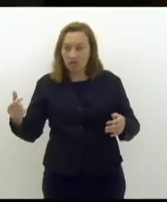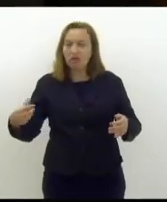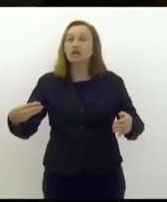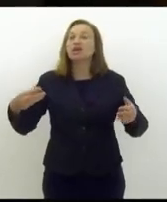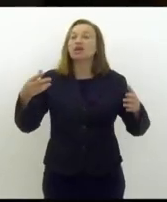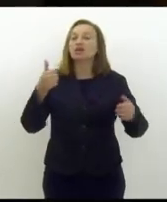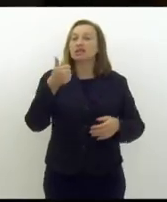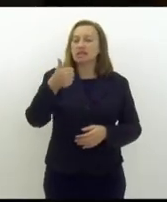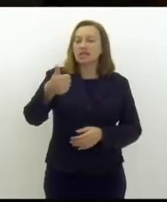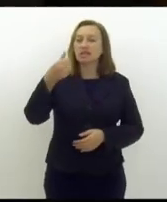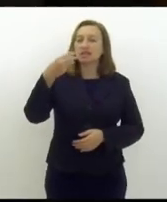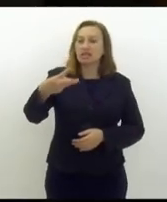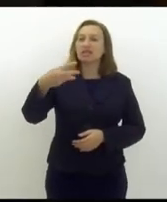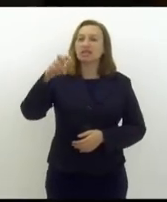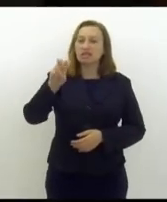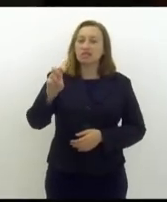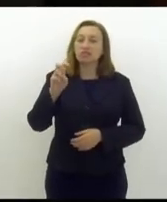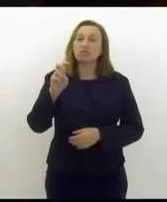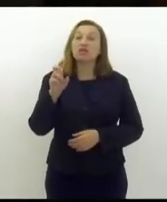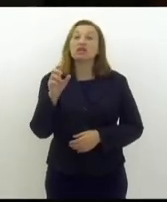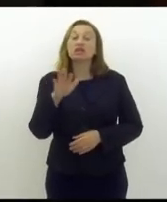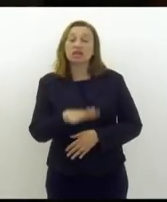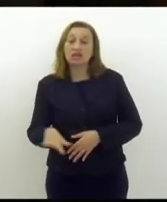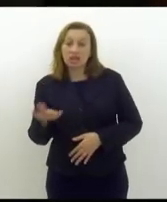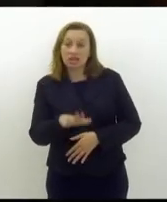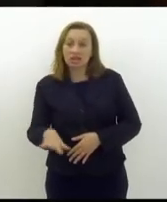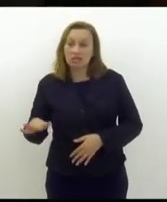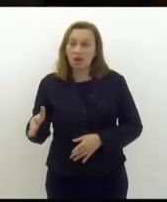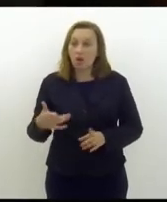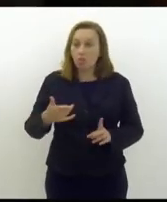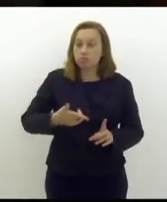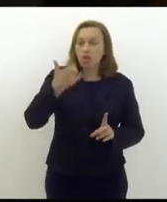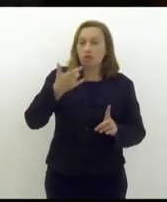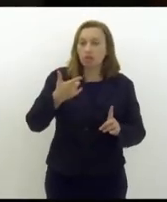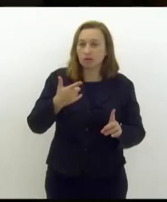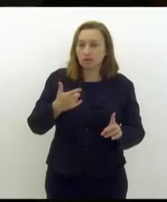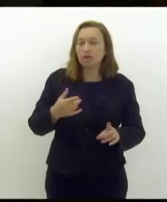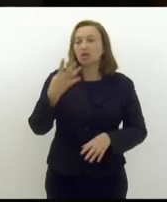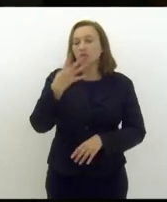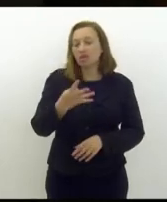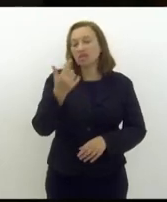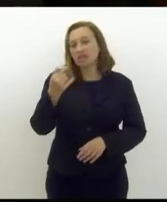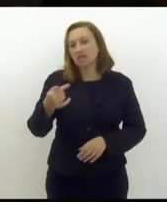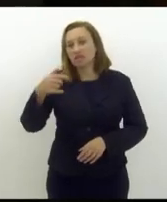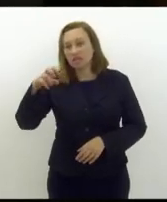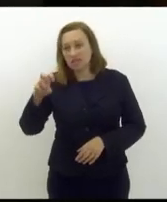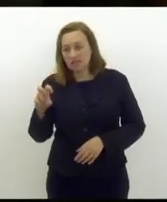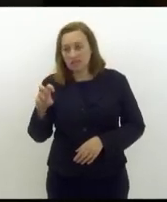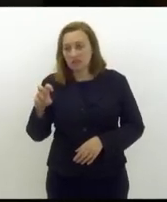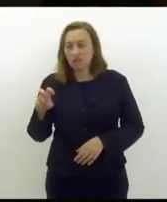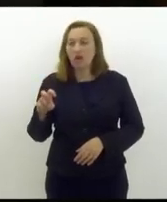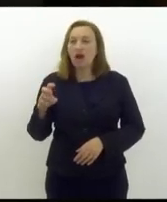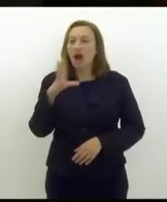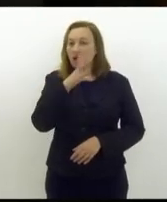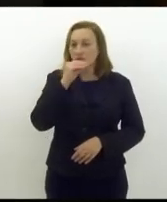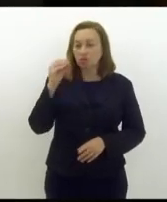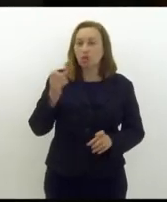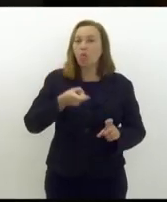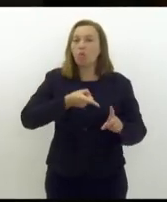135 crianças as baleadas e 475 adolescentes